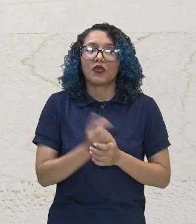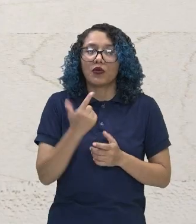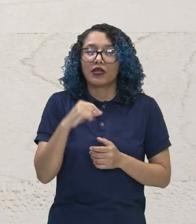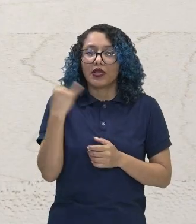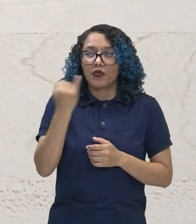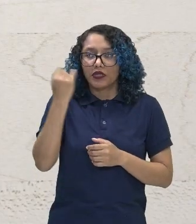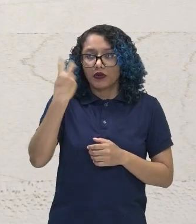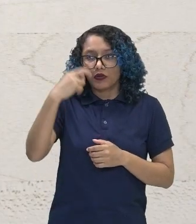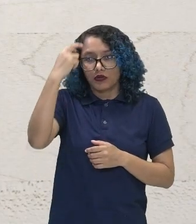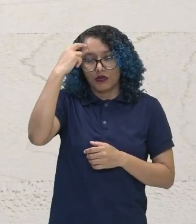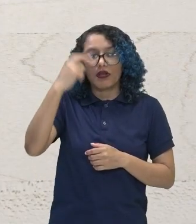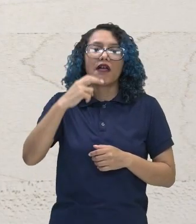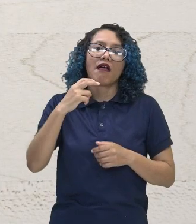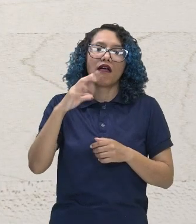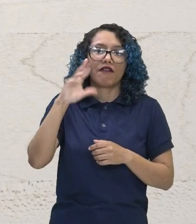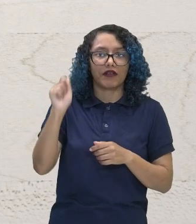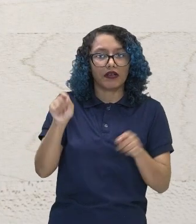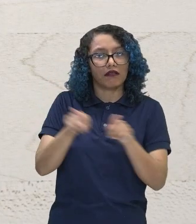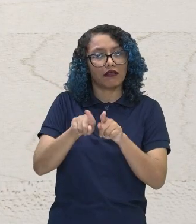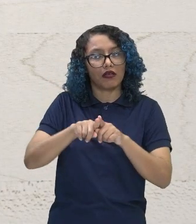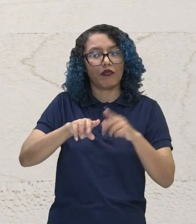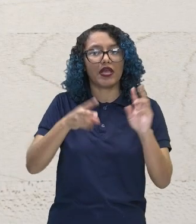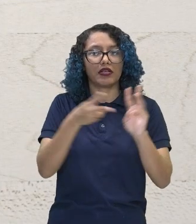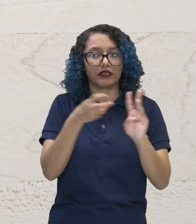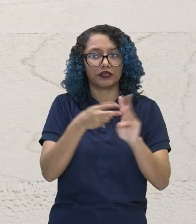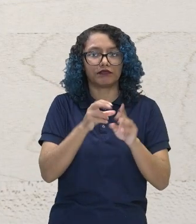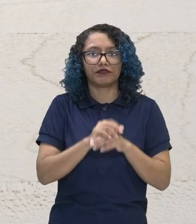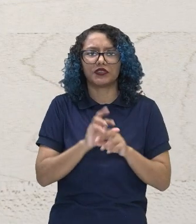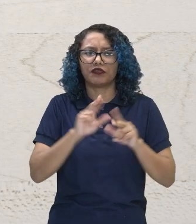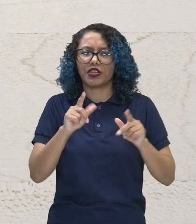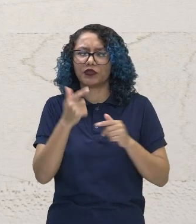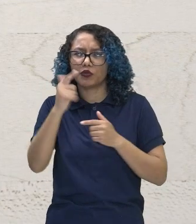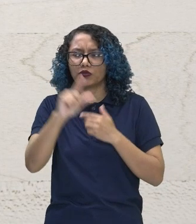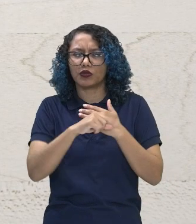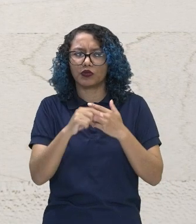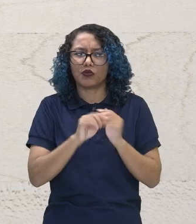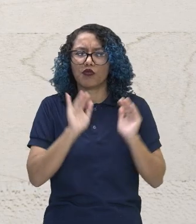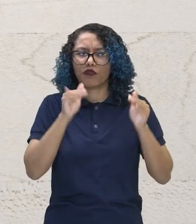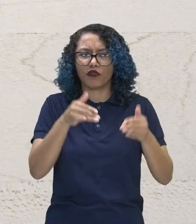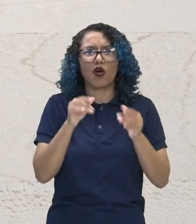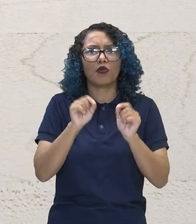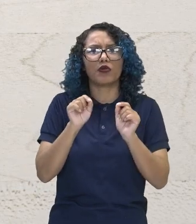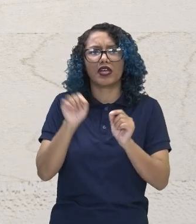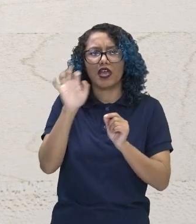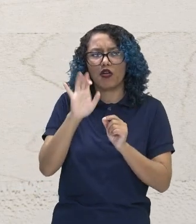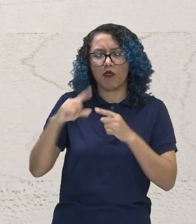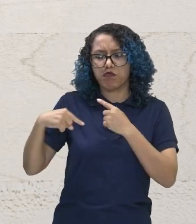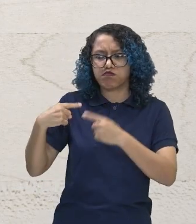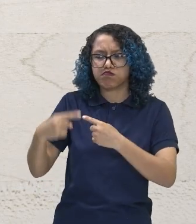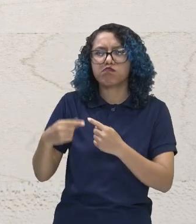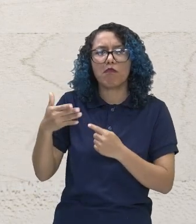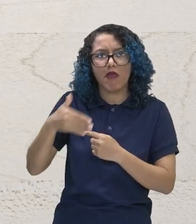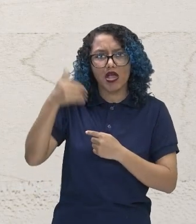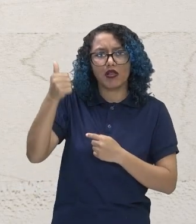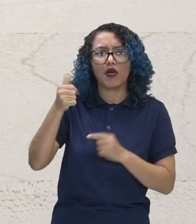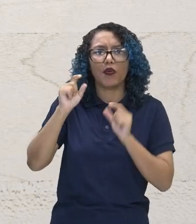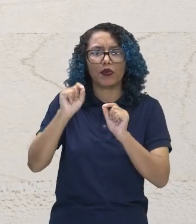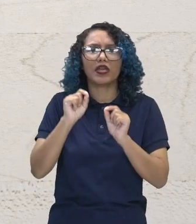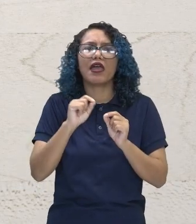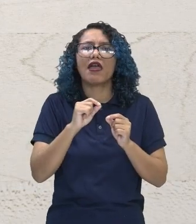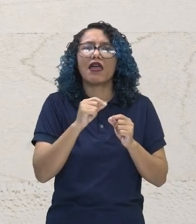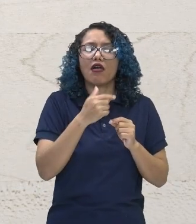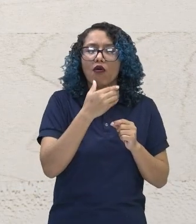cultura africana e indígena. Diferente de autores que privilegiavam a herança europeia, Freire destacou a